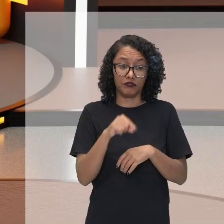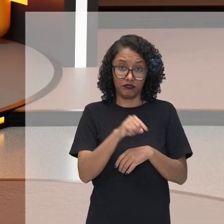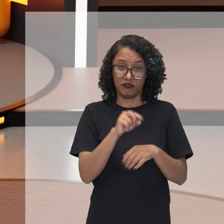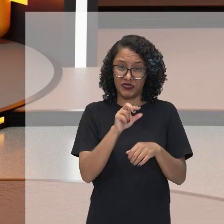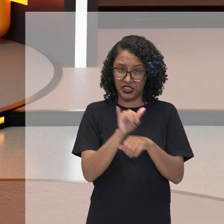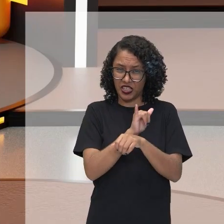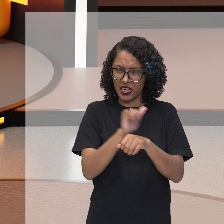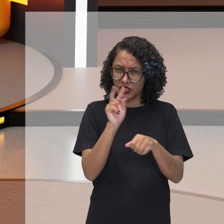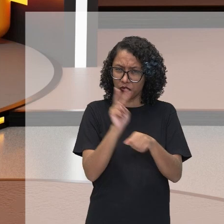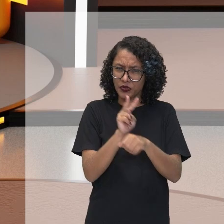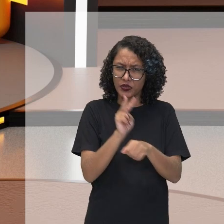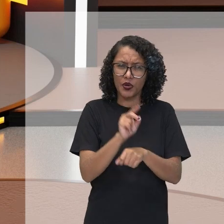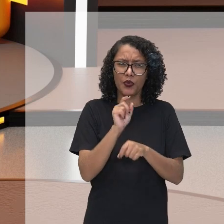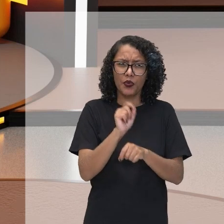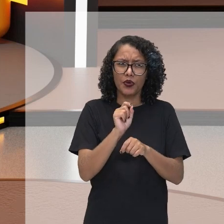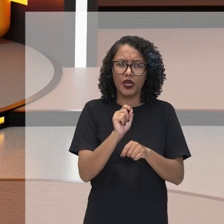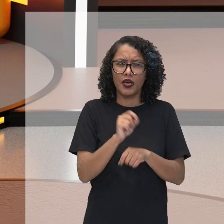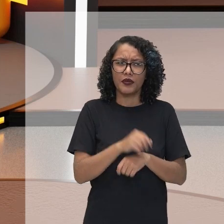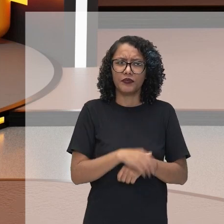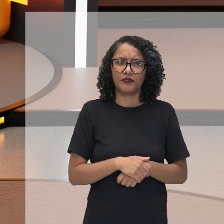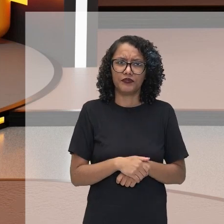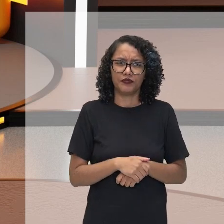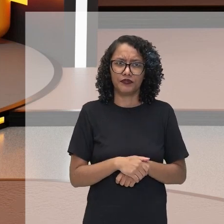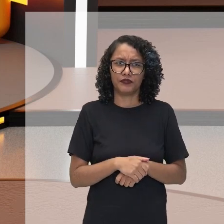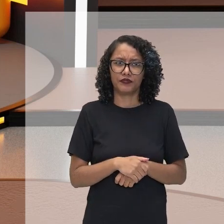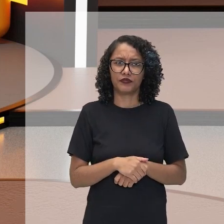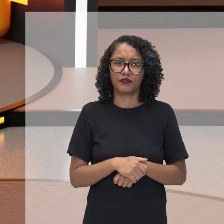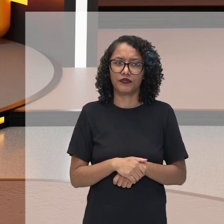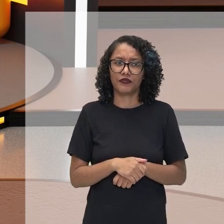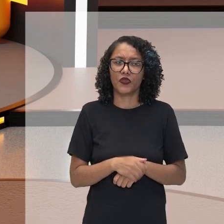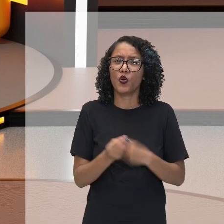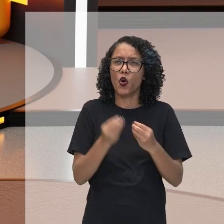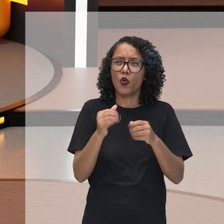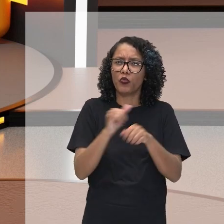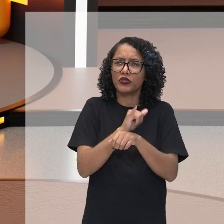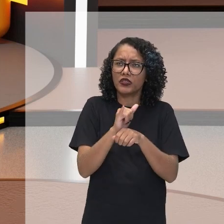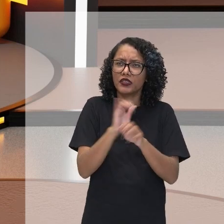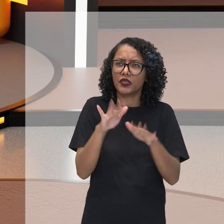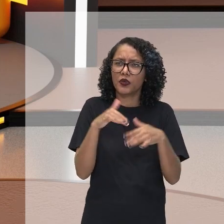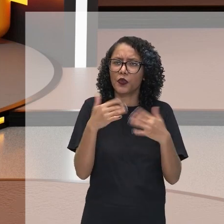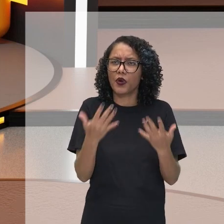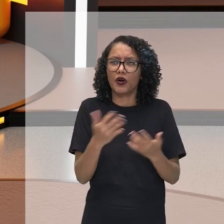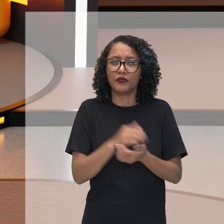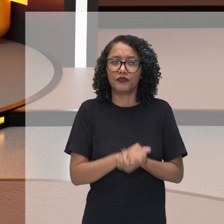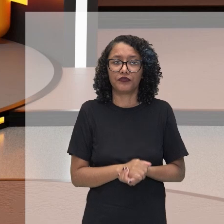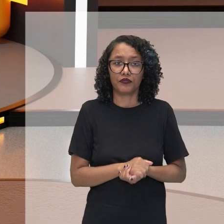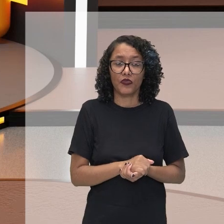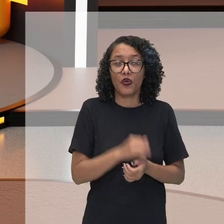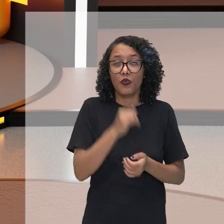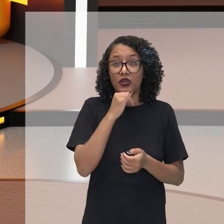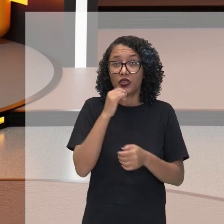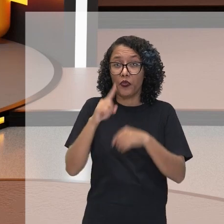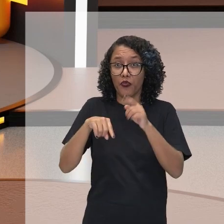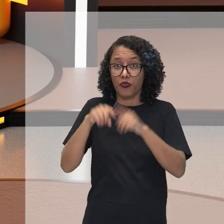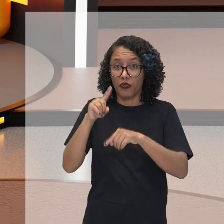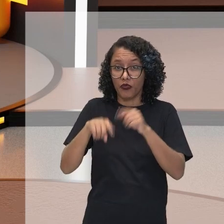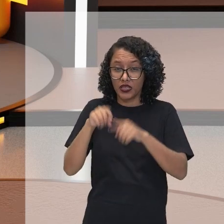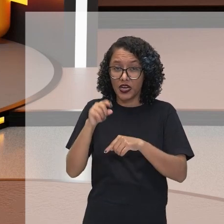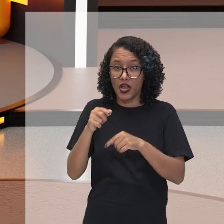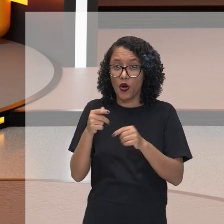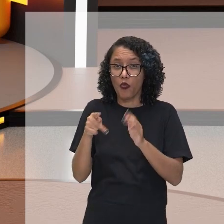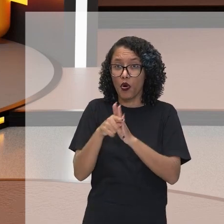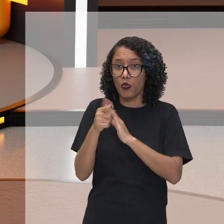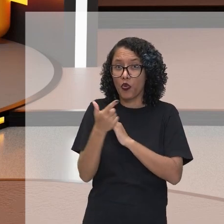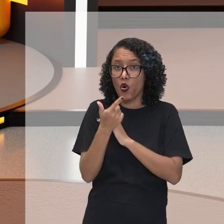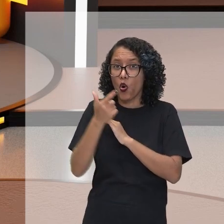concretizando, né, na forma ali de quê? De pesados impostos sobre produtos vindos de outros países, sobre os